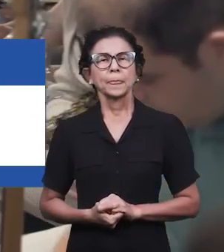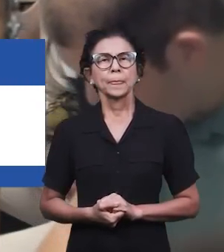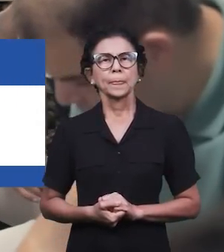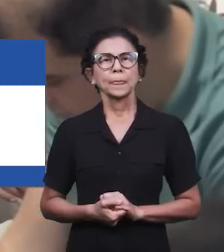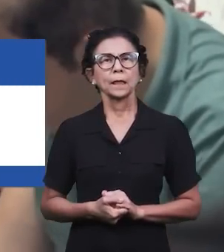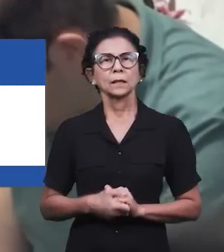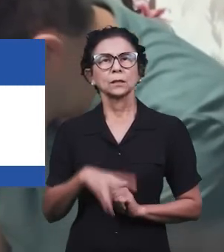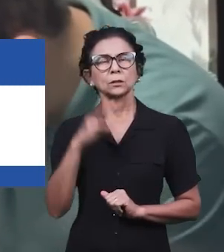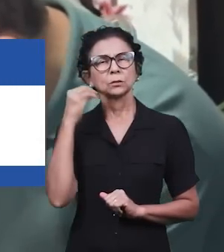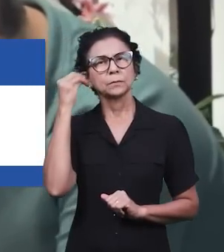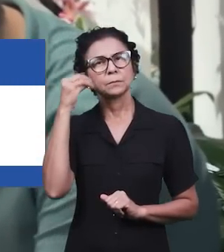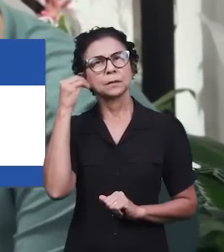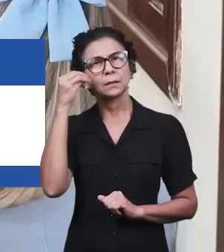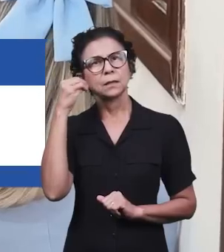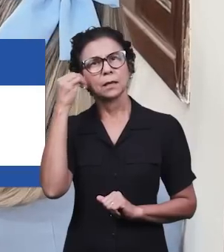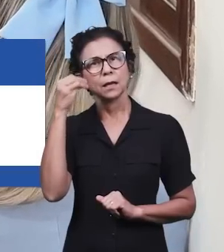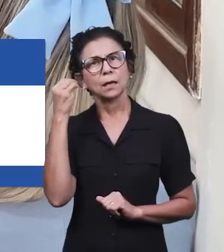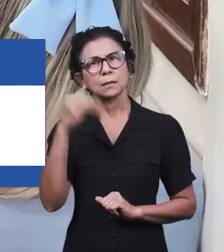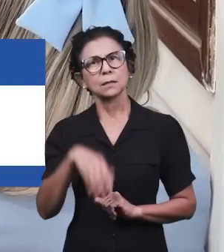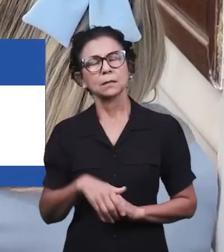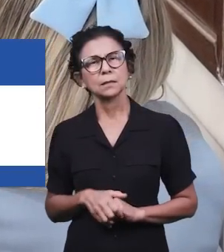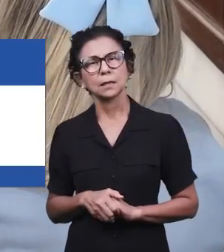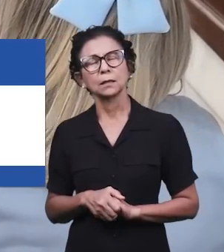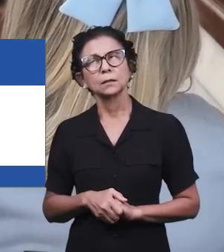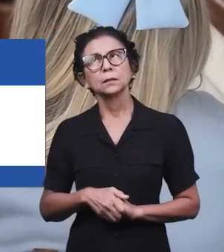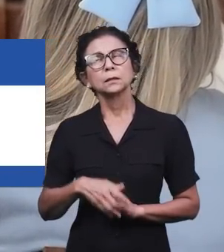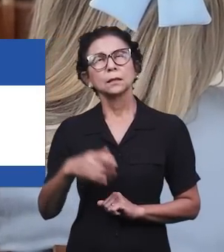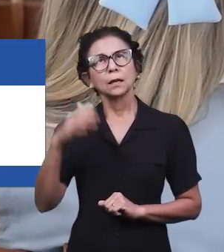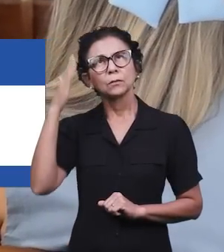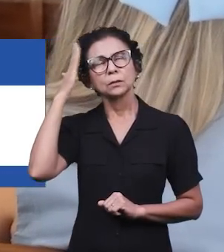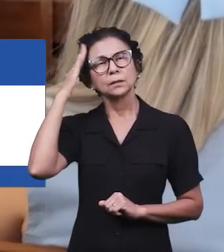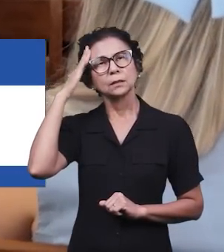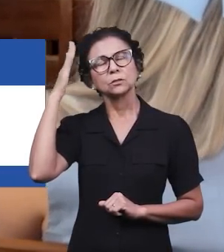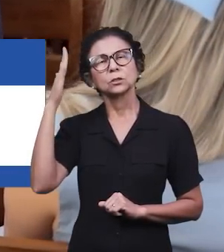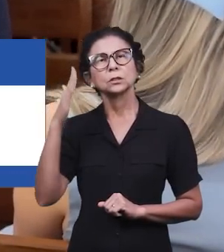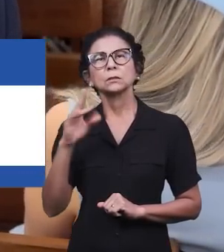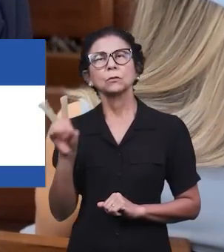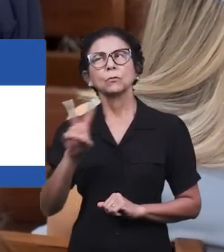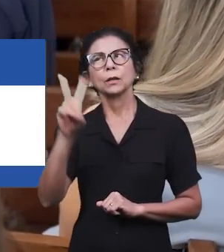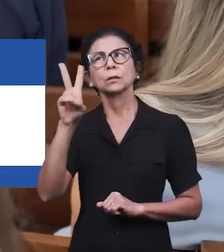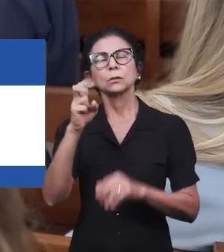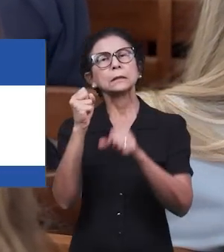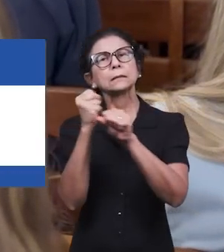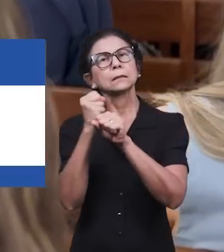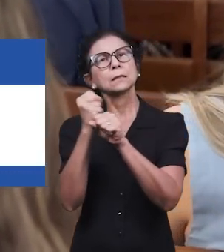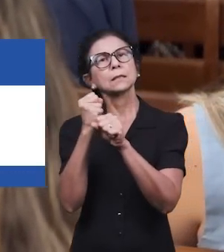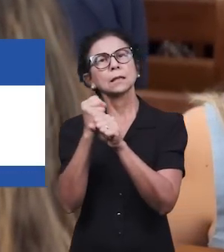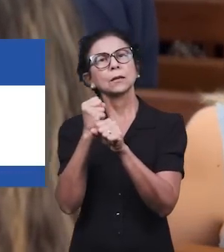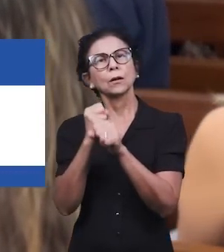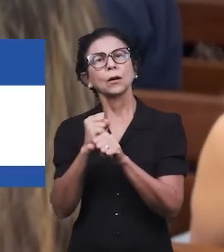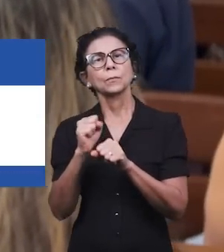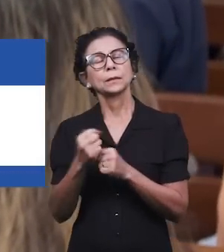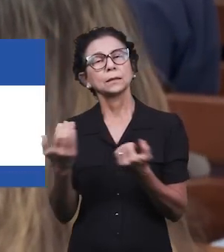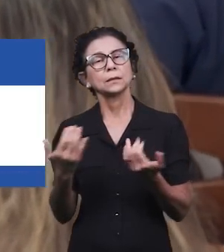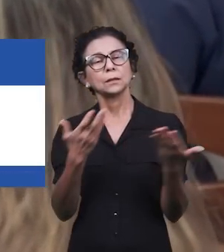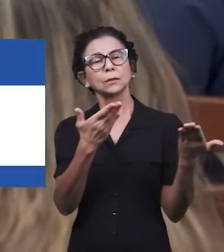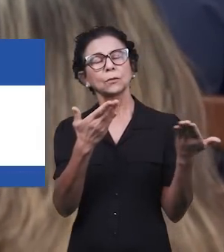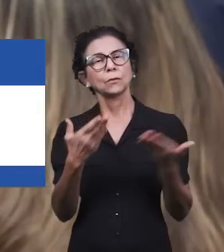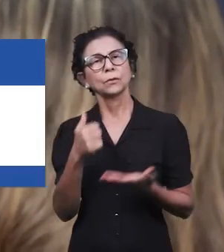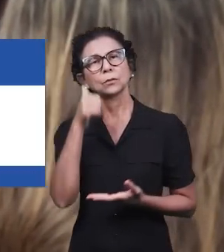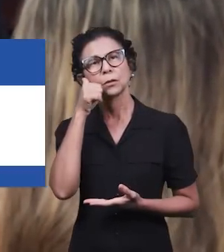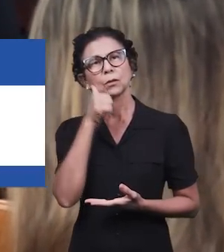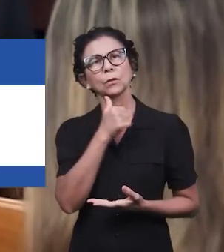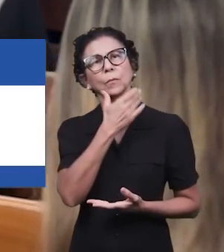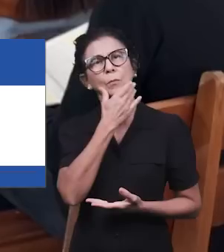mundo eu não tinha. E hoje eu sou grato porque o Senhor me fez entender esta obra que o Senhor tem me colocado. Eu convido aos irmãos, aos demais,